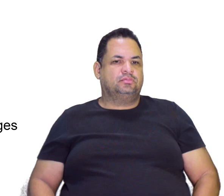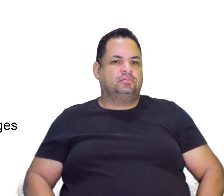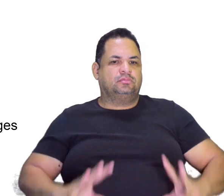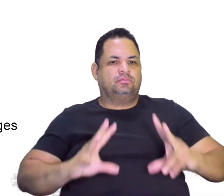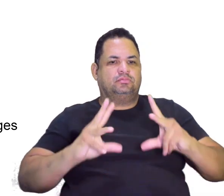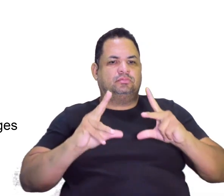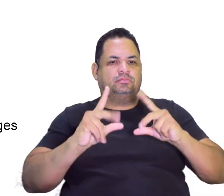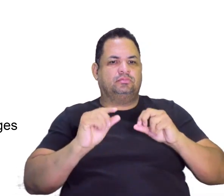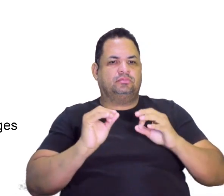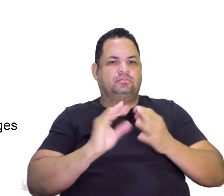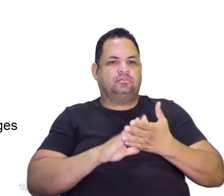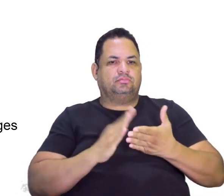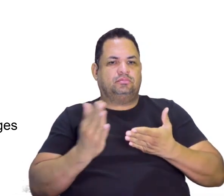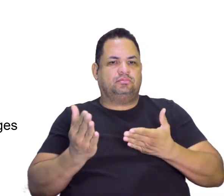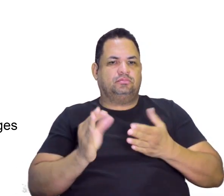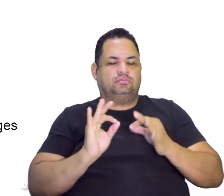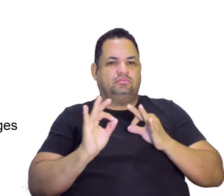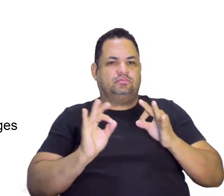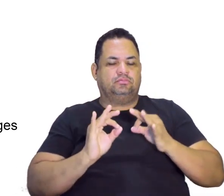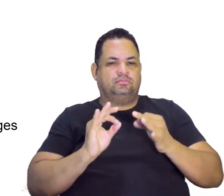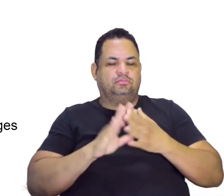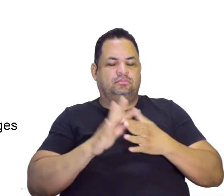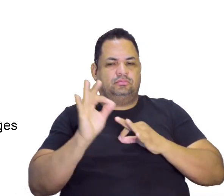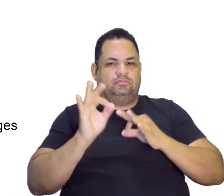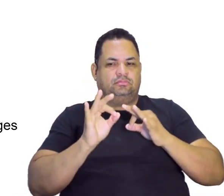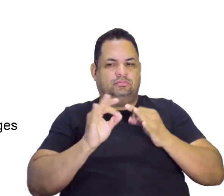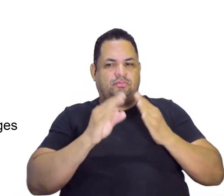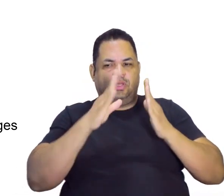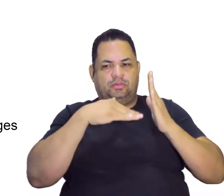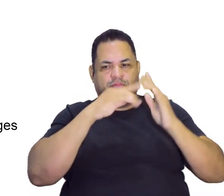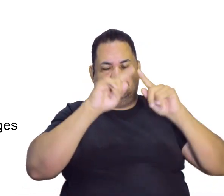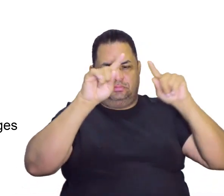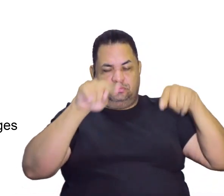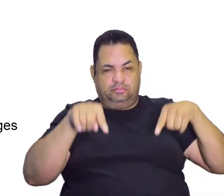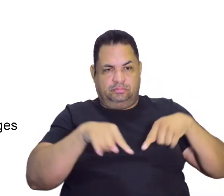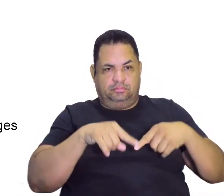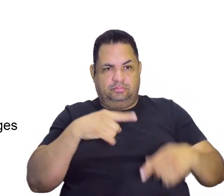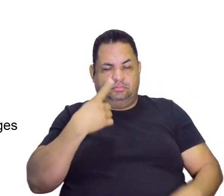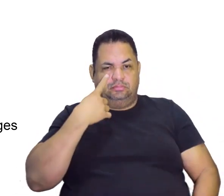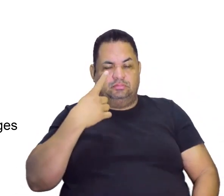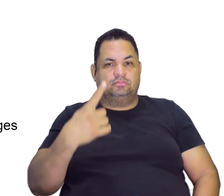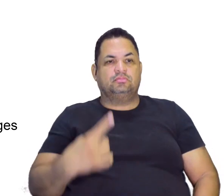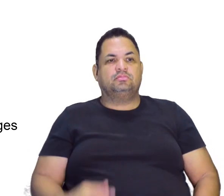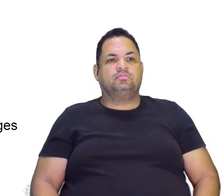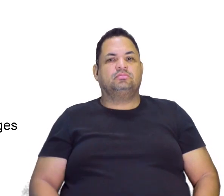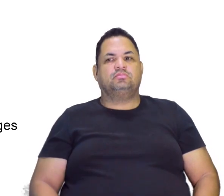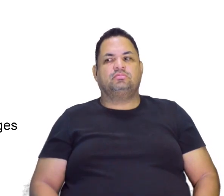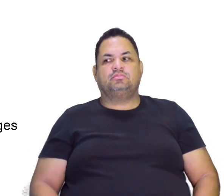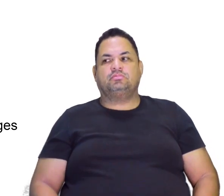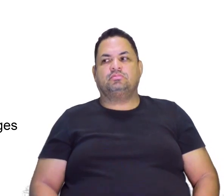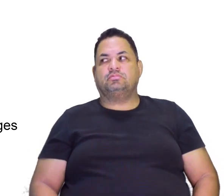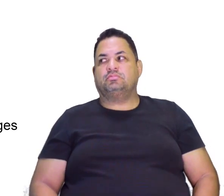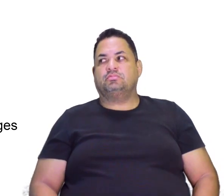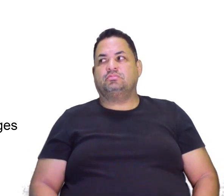tudo isso aí está na composição desse quadro. Então nós vamos ver